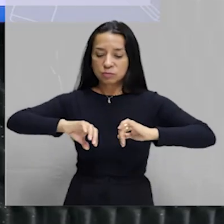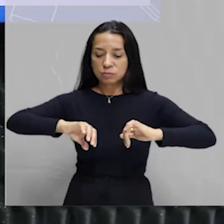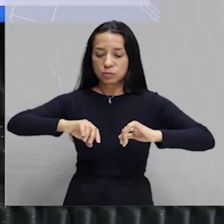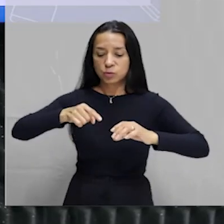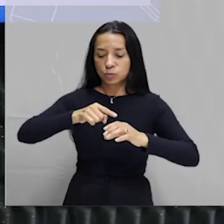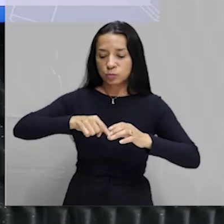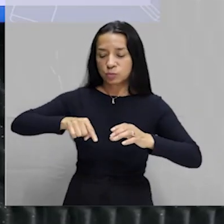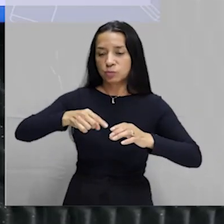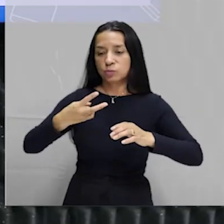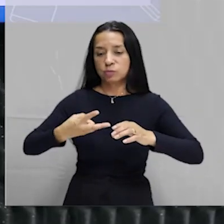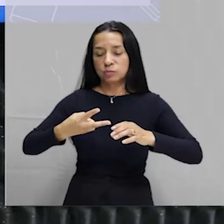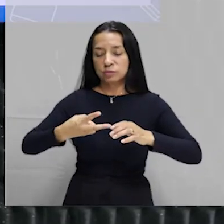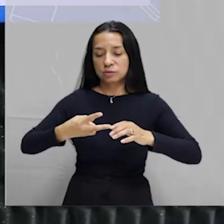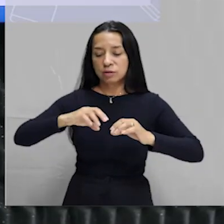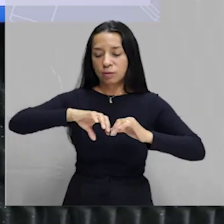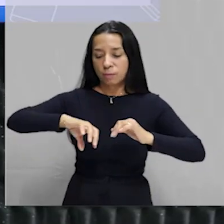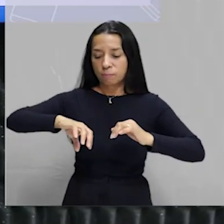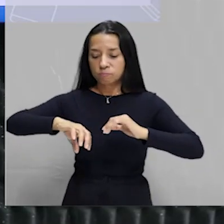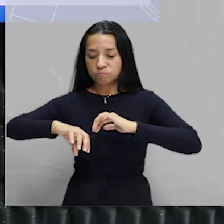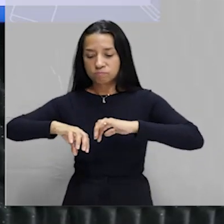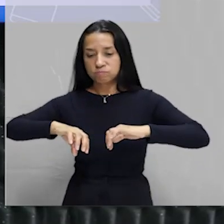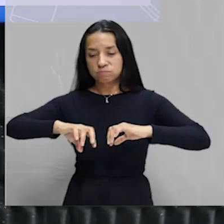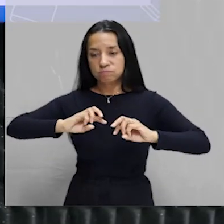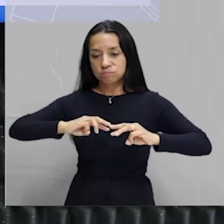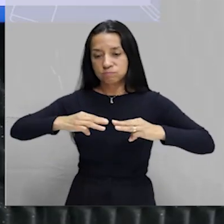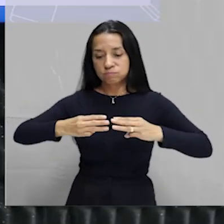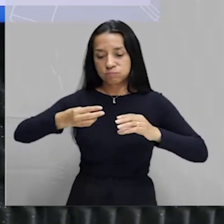ó. Uma massa celular